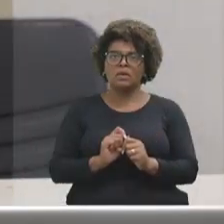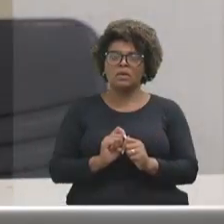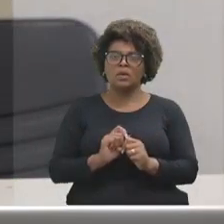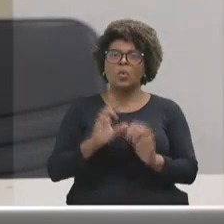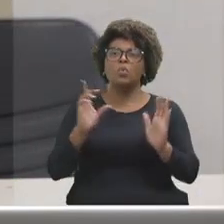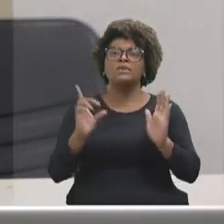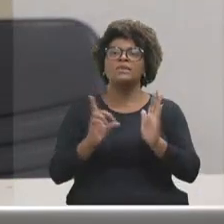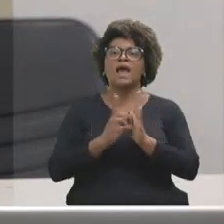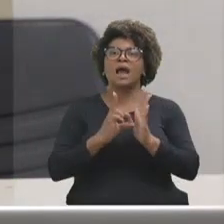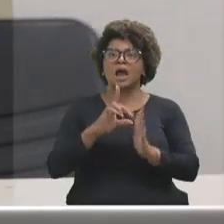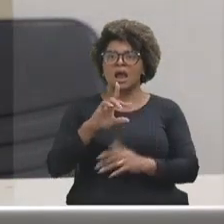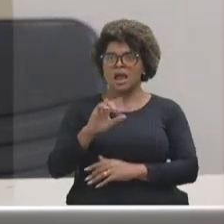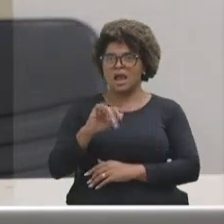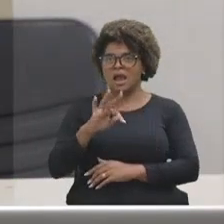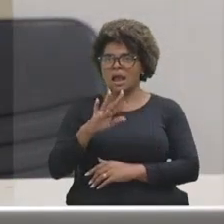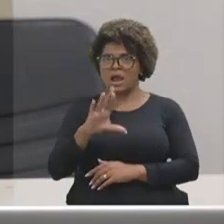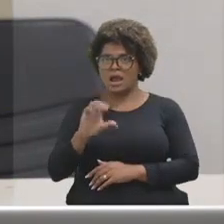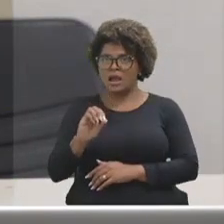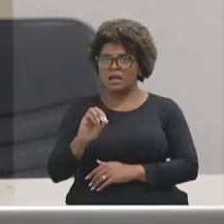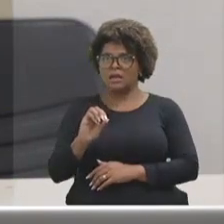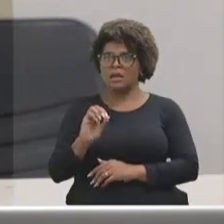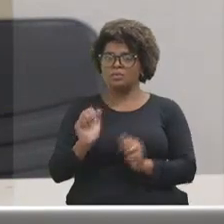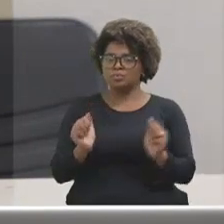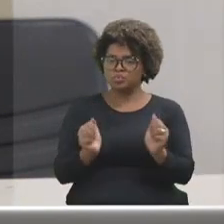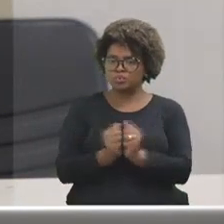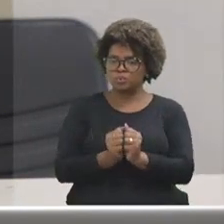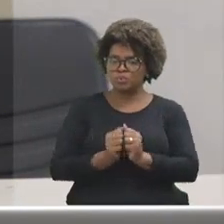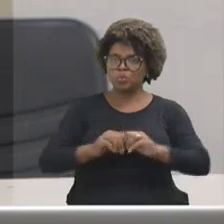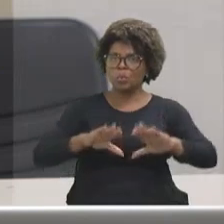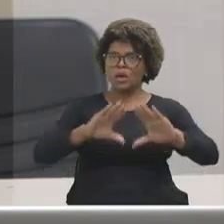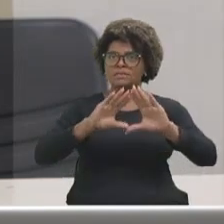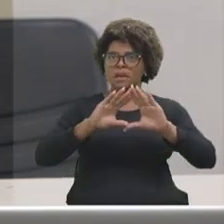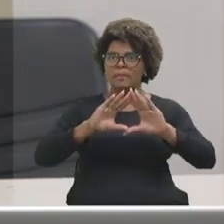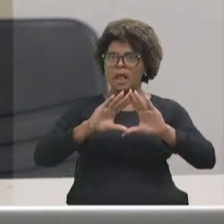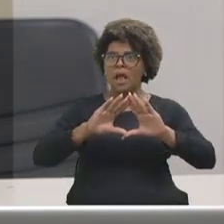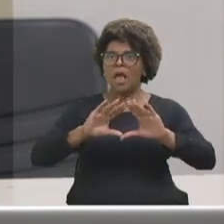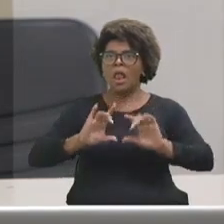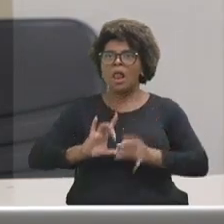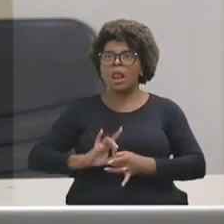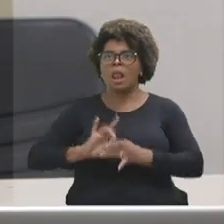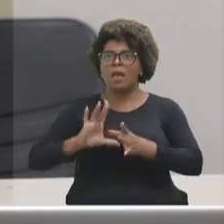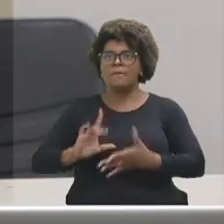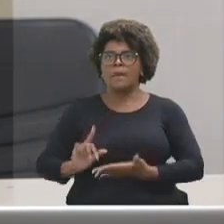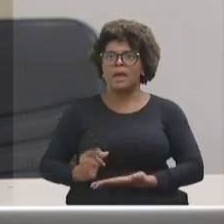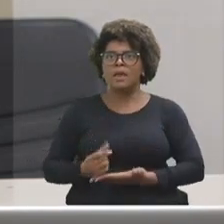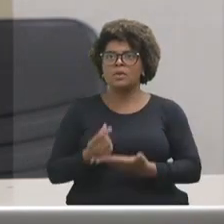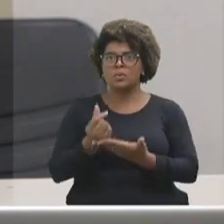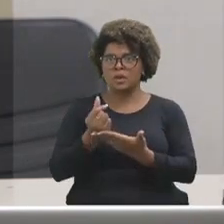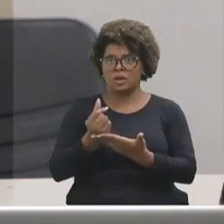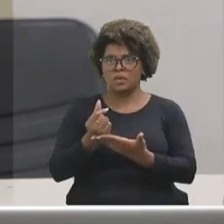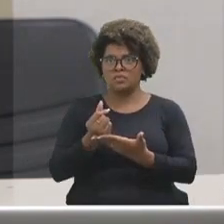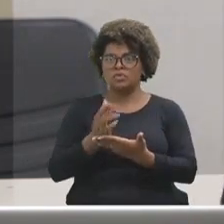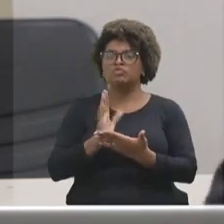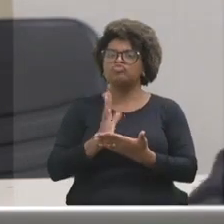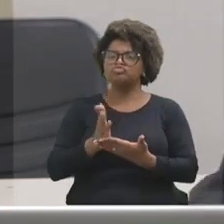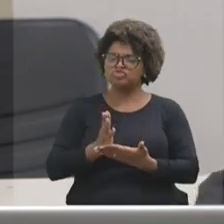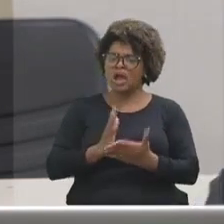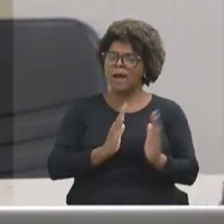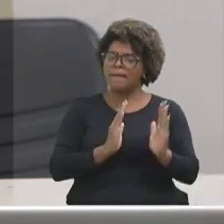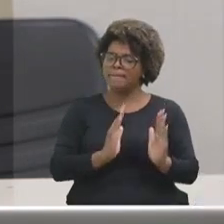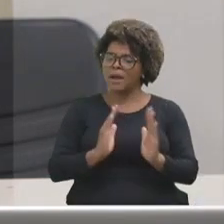consolide a intenção da Assembleia liberação do recurso estamos vencendo etapas jurídicas